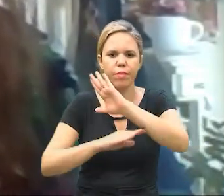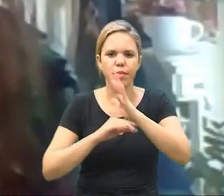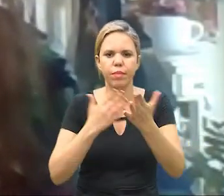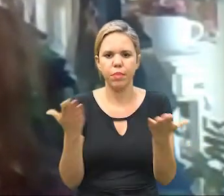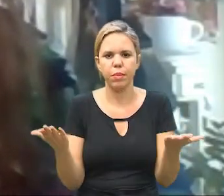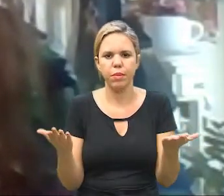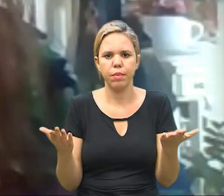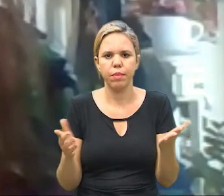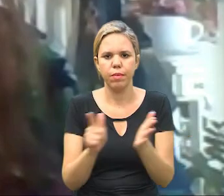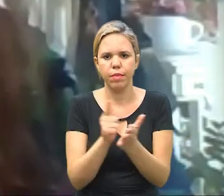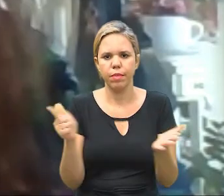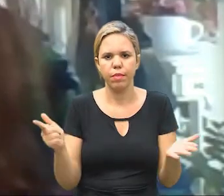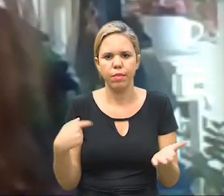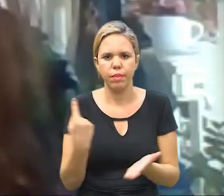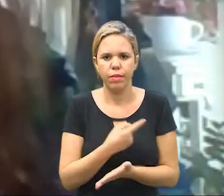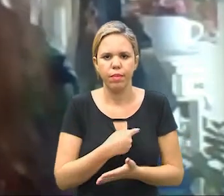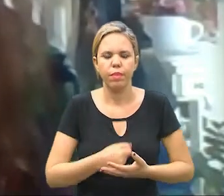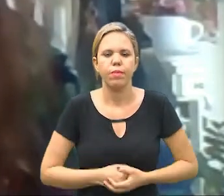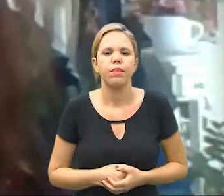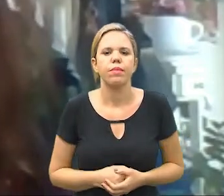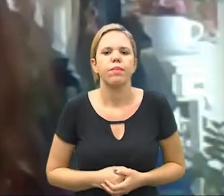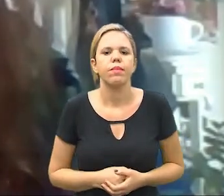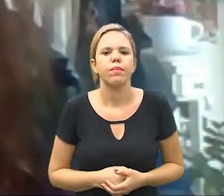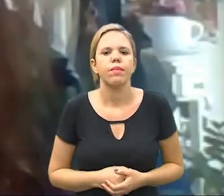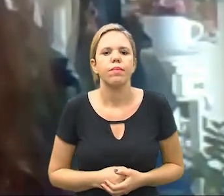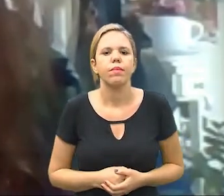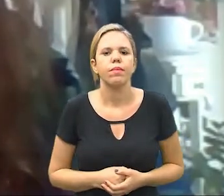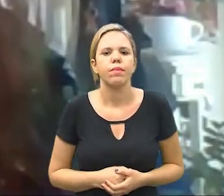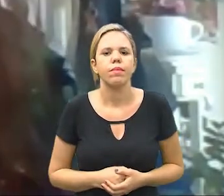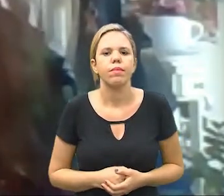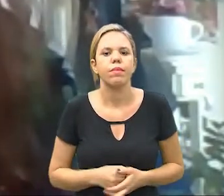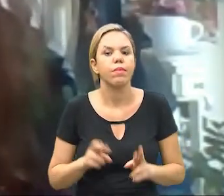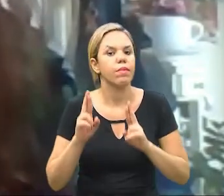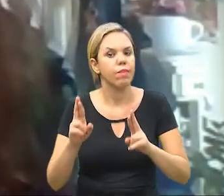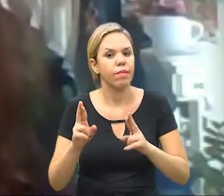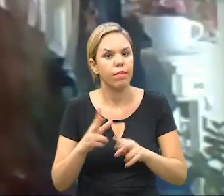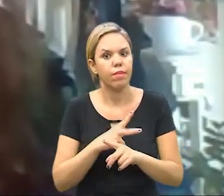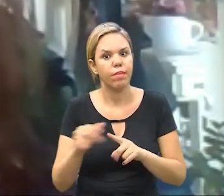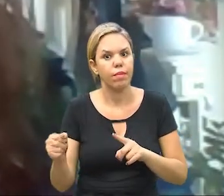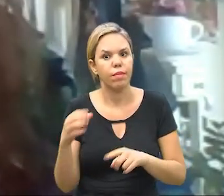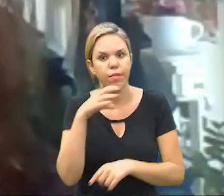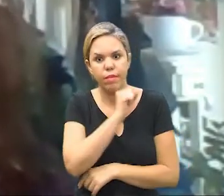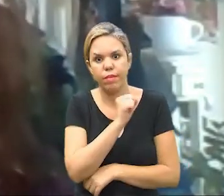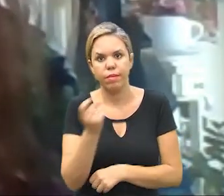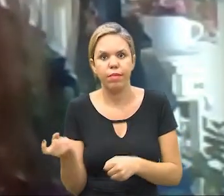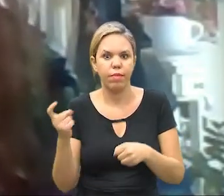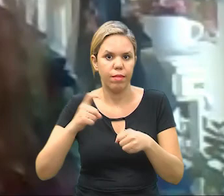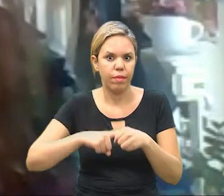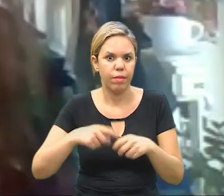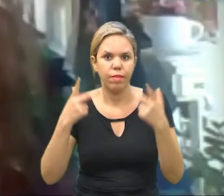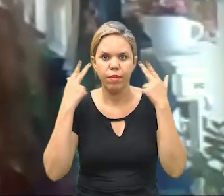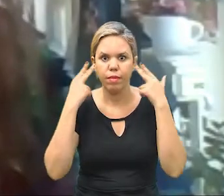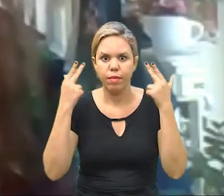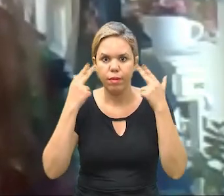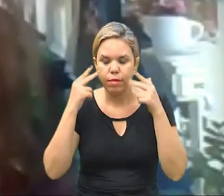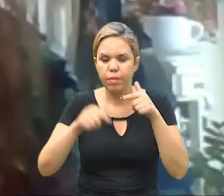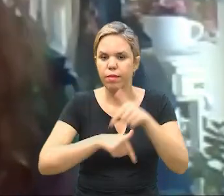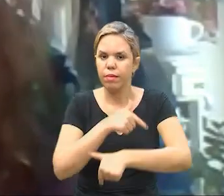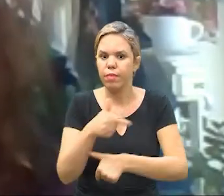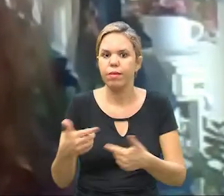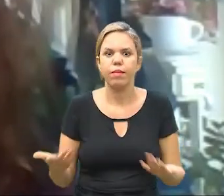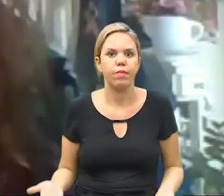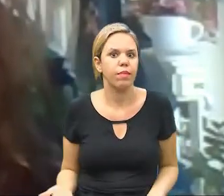de toda a equipe do jornalismo para com a gente. E vamos esperar que tudo isso passe logo, que a gente possa retomar as nossas